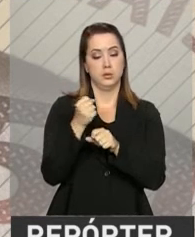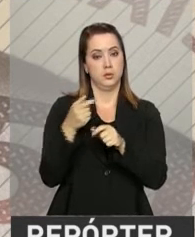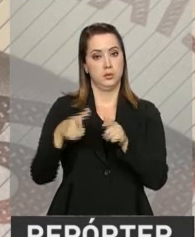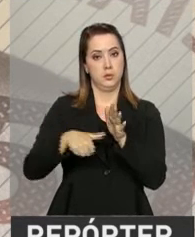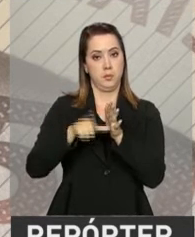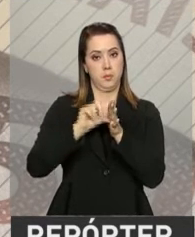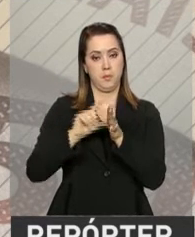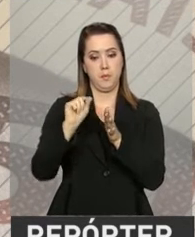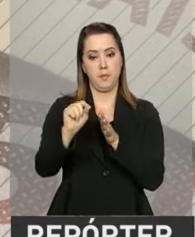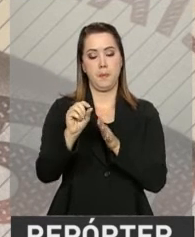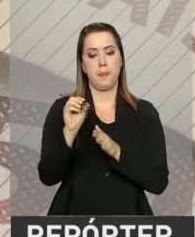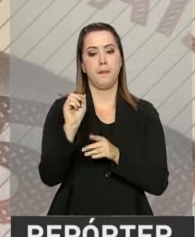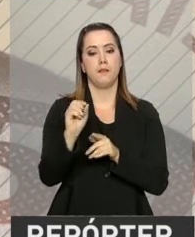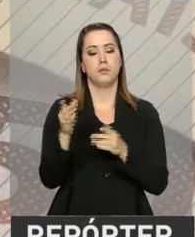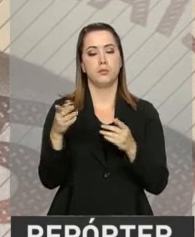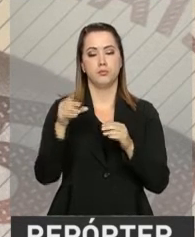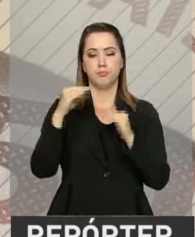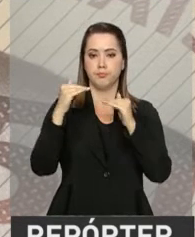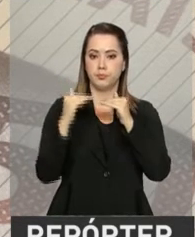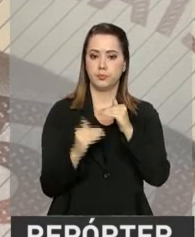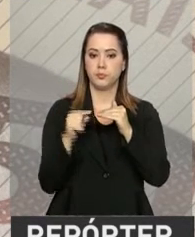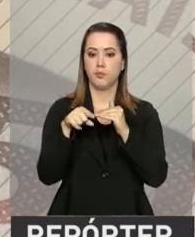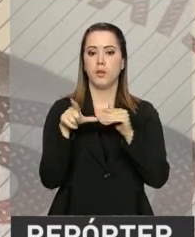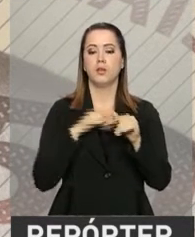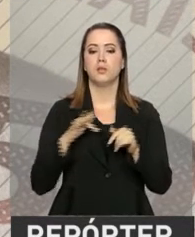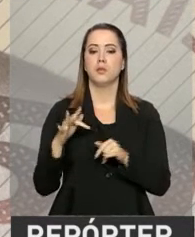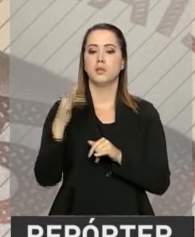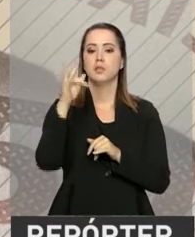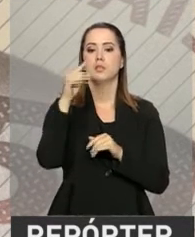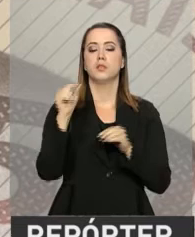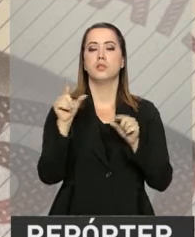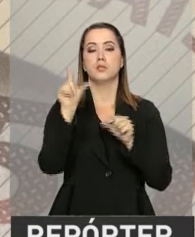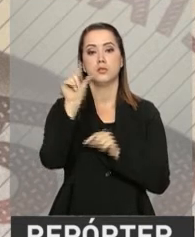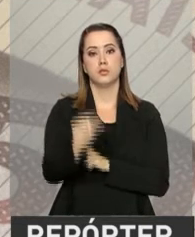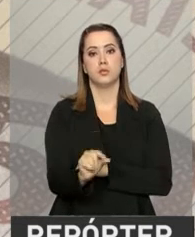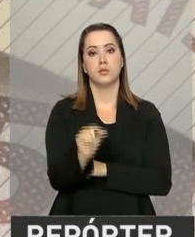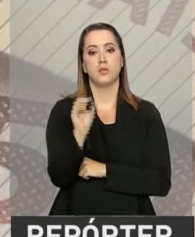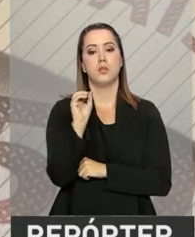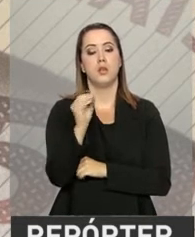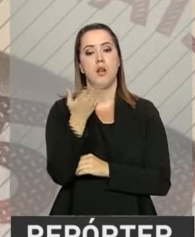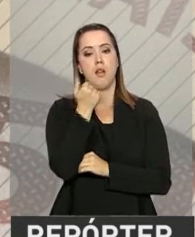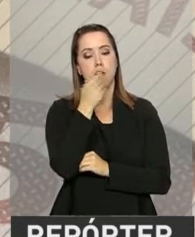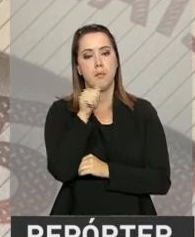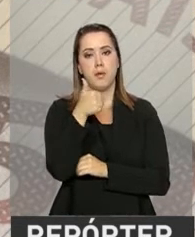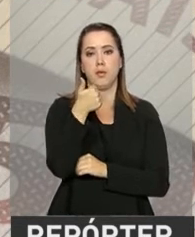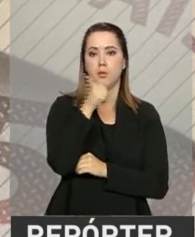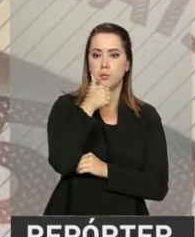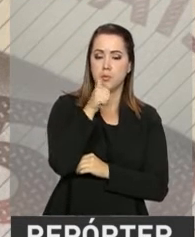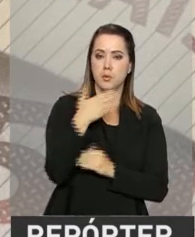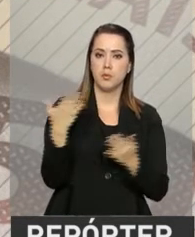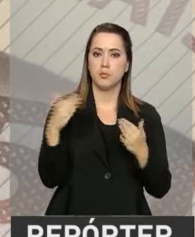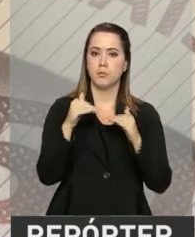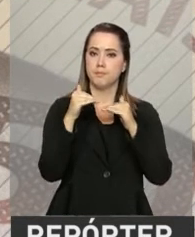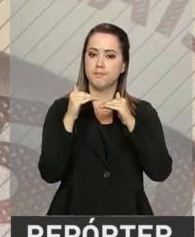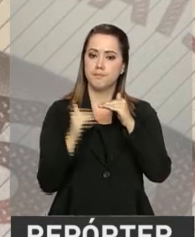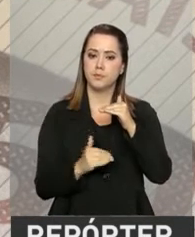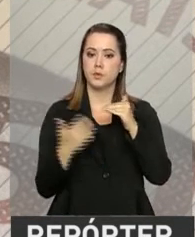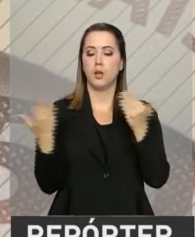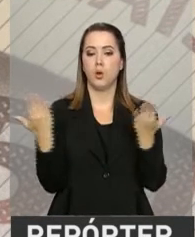que mais contribuiu para que a inflação perdesse força foi o aumento menor dos preços de alimentos e bebidas, que recuou